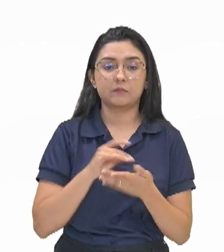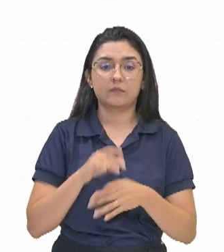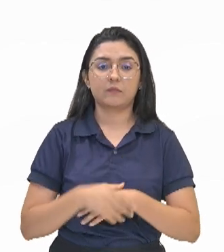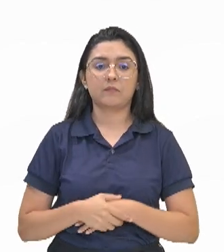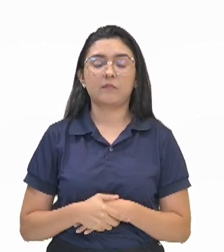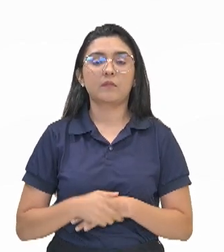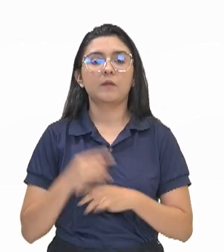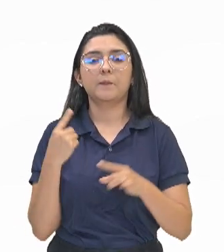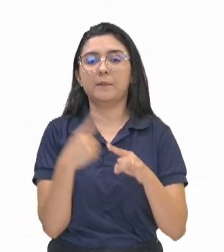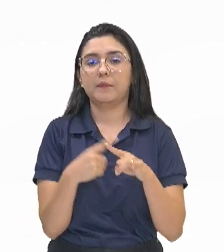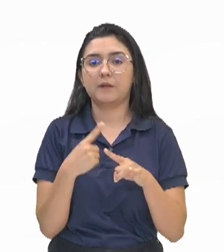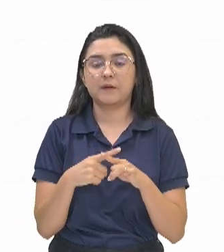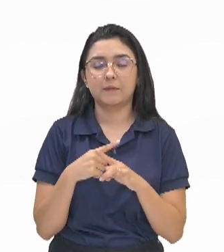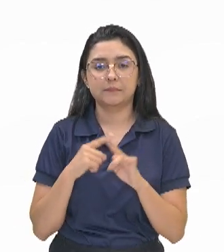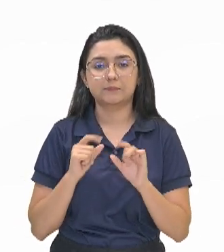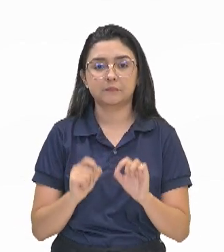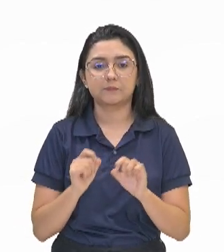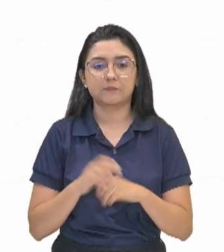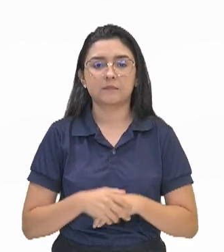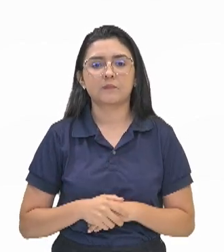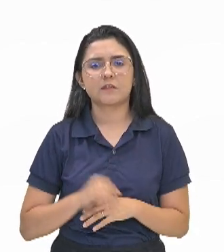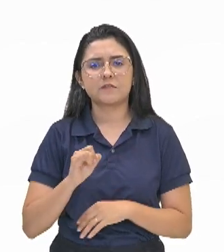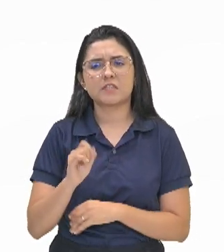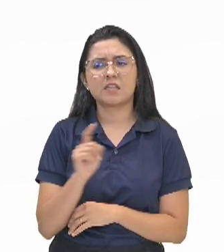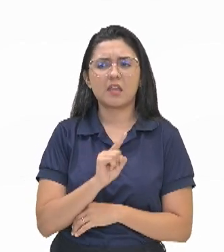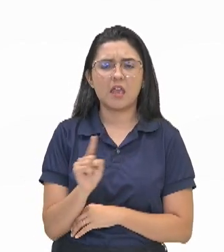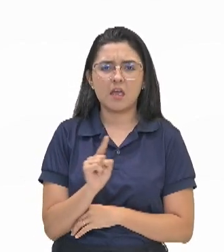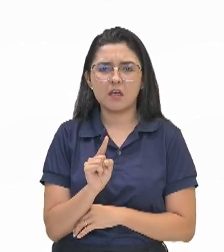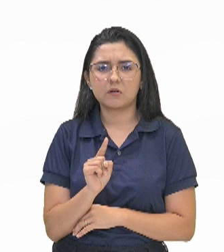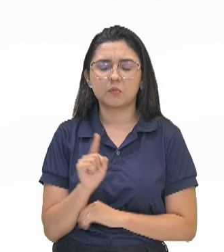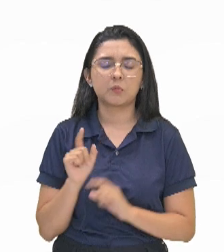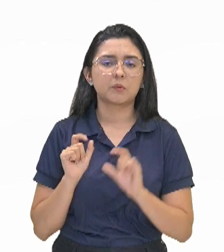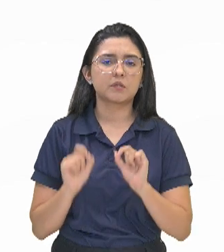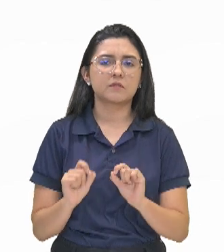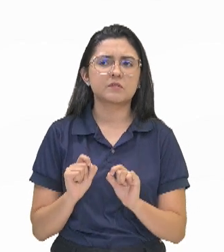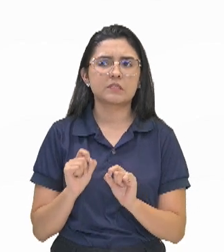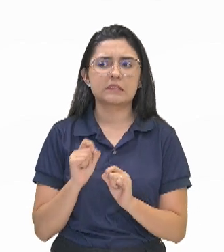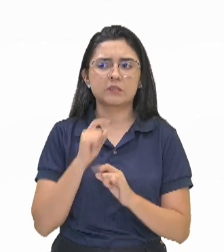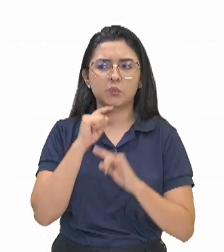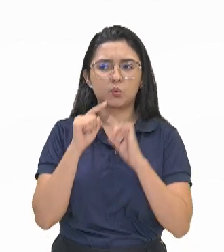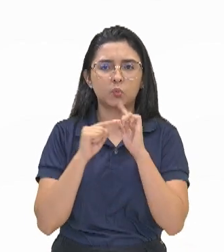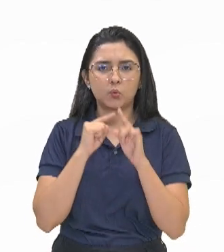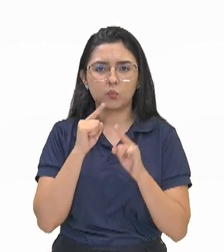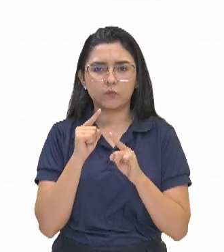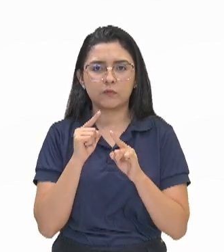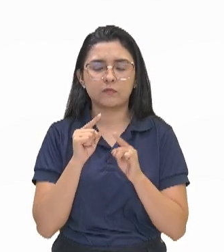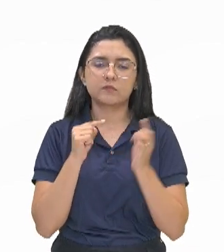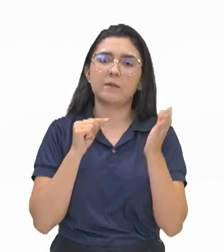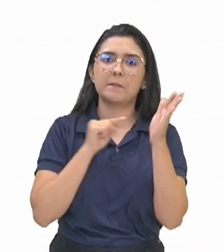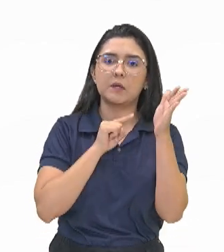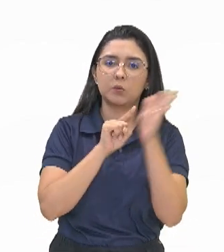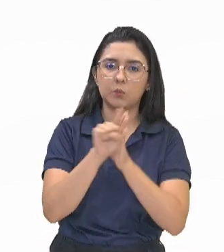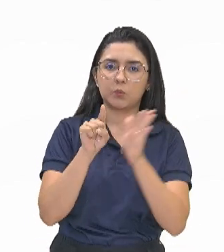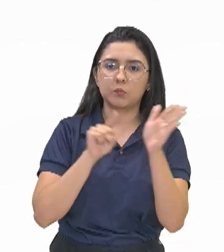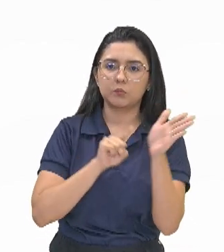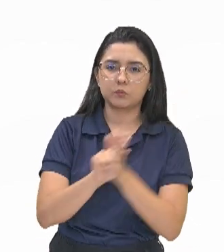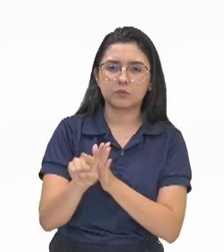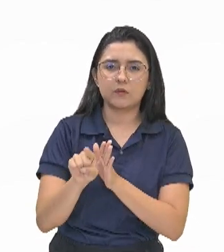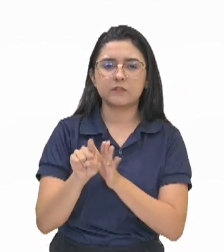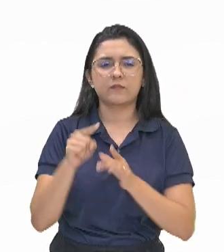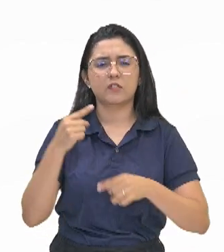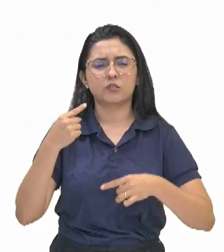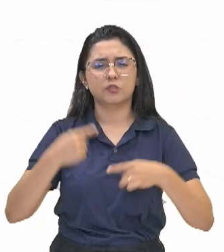quando você nega, você coloca uma dúvida, você vai fazer perguntas, você vai